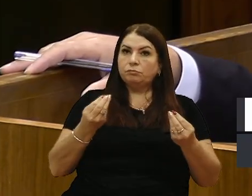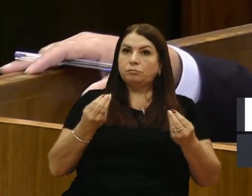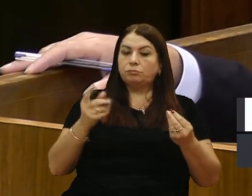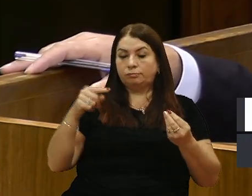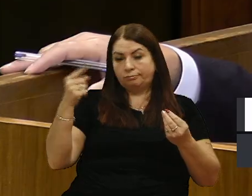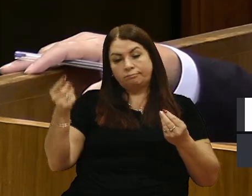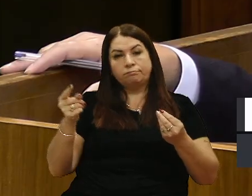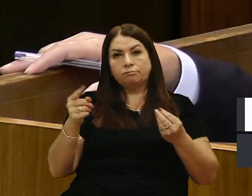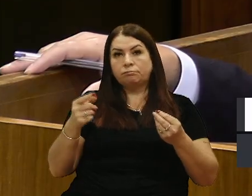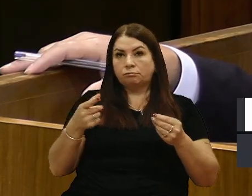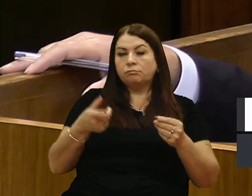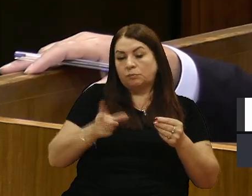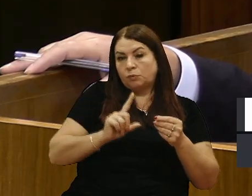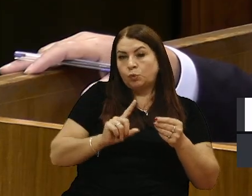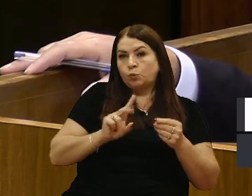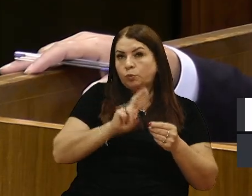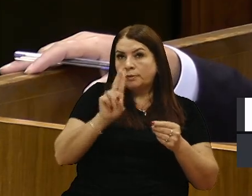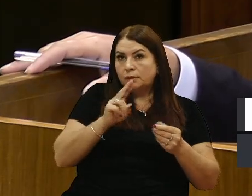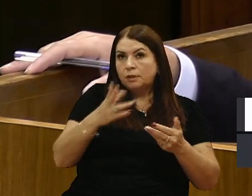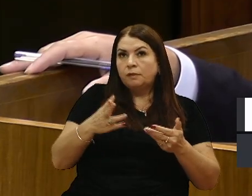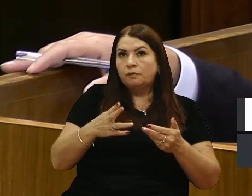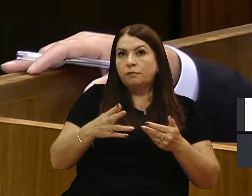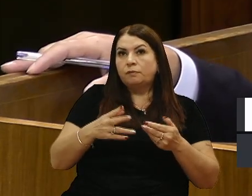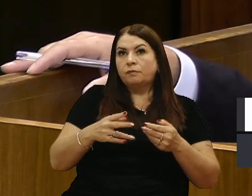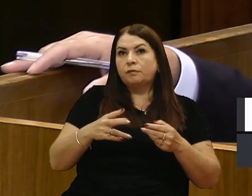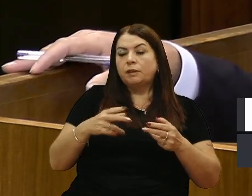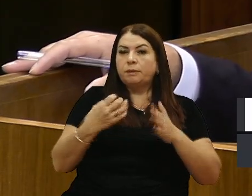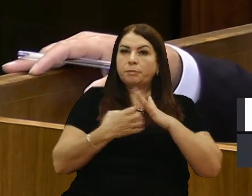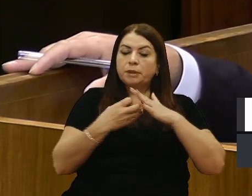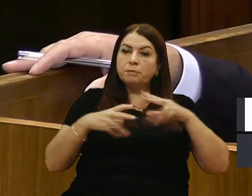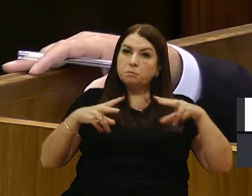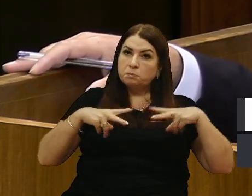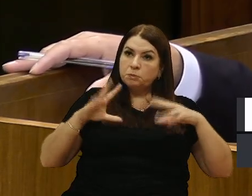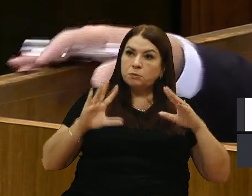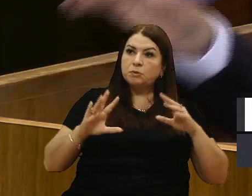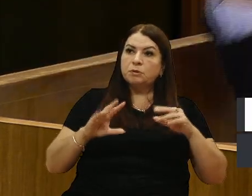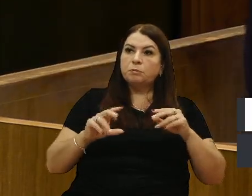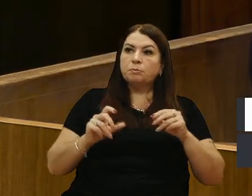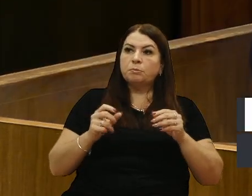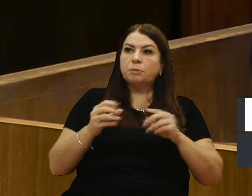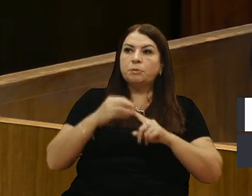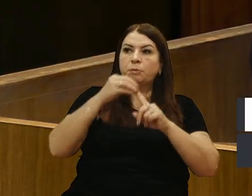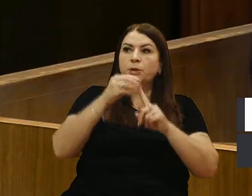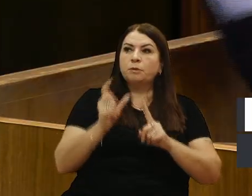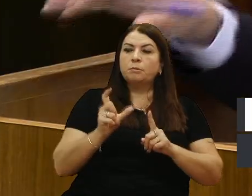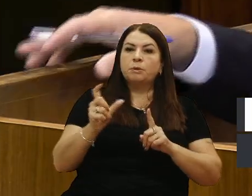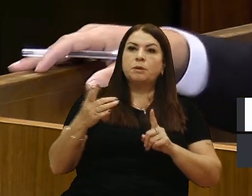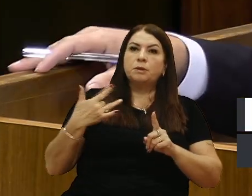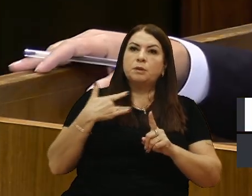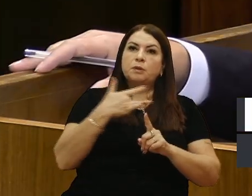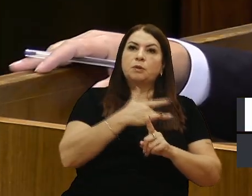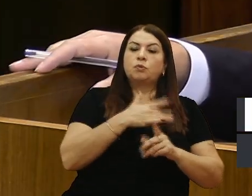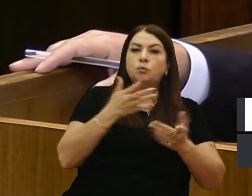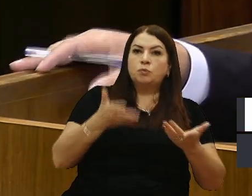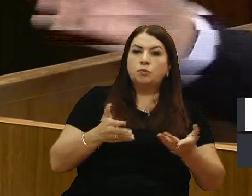outrora usavam a iniciativa privada, principalmente o plano de saúde privado,